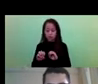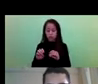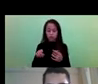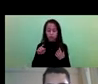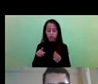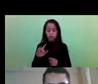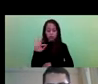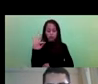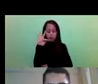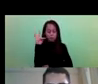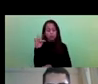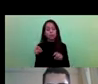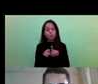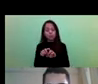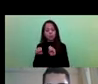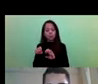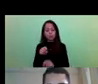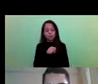formal e da educação básica,